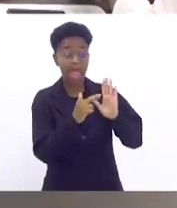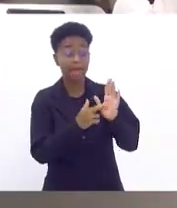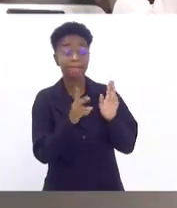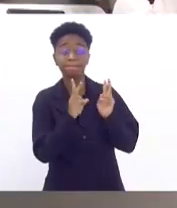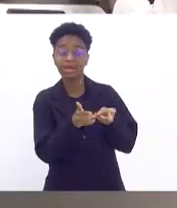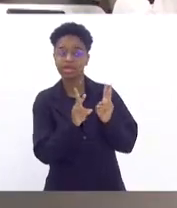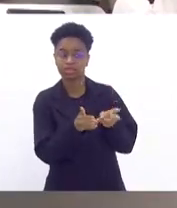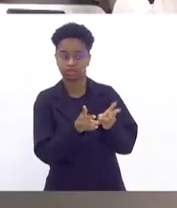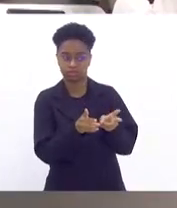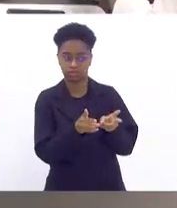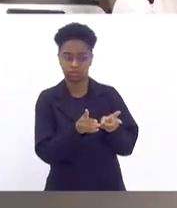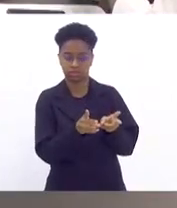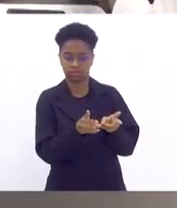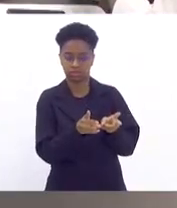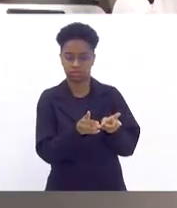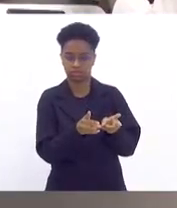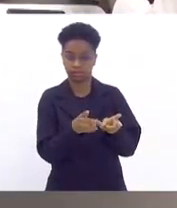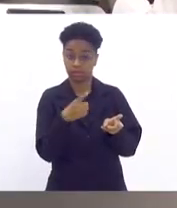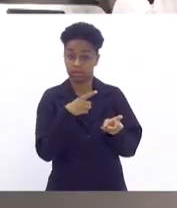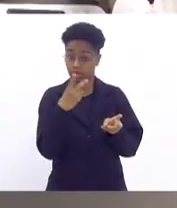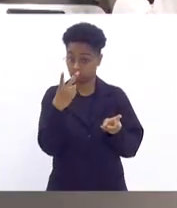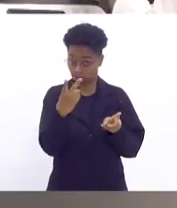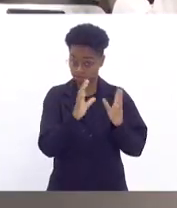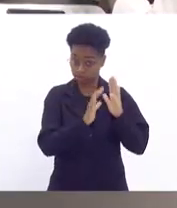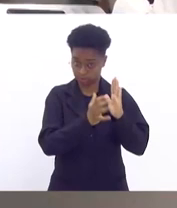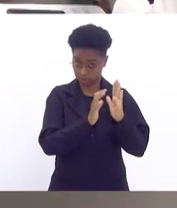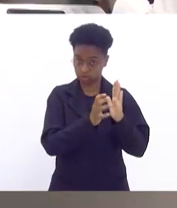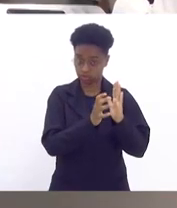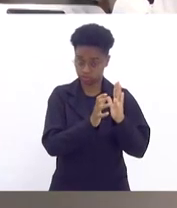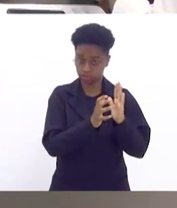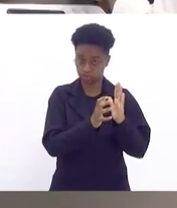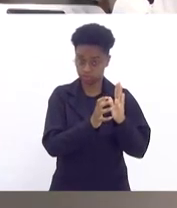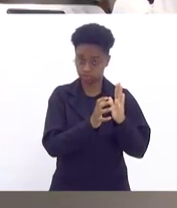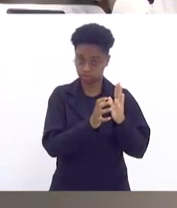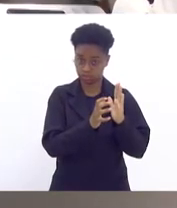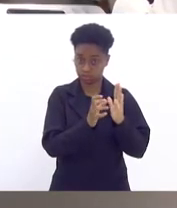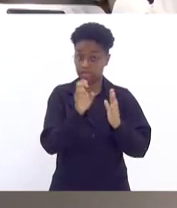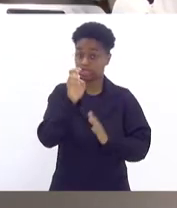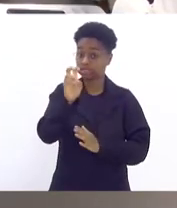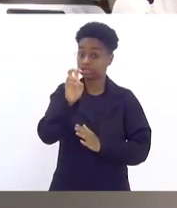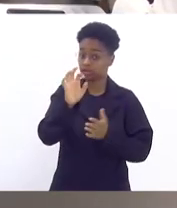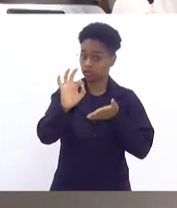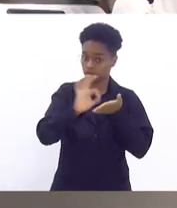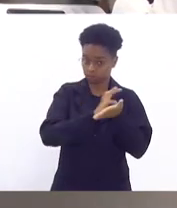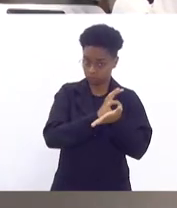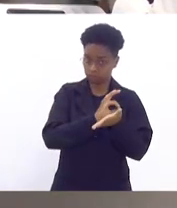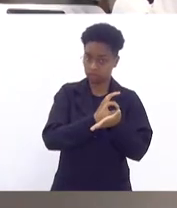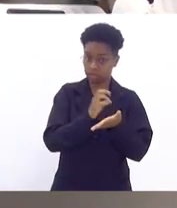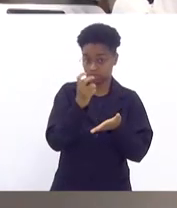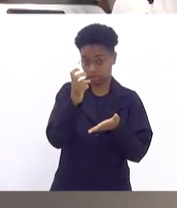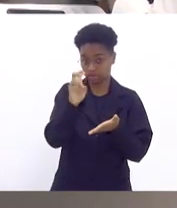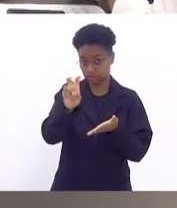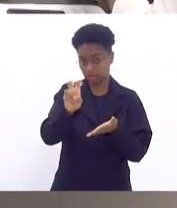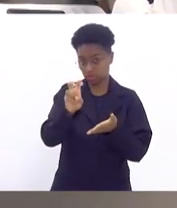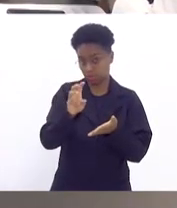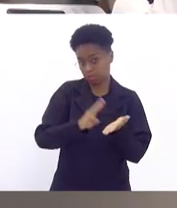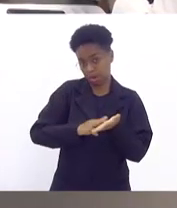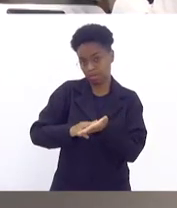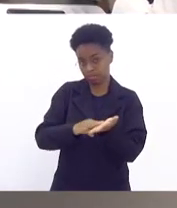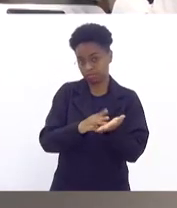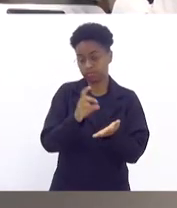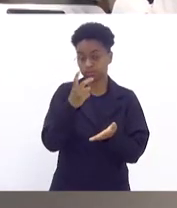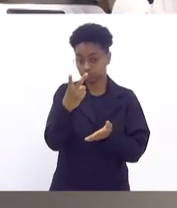são são dois partidos dois partidos e cinco assinaturas cinco membros da frente e